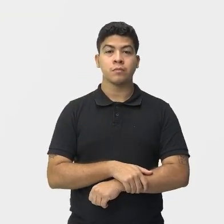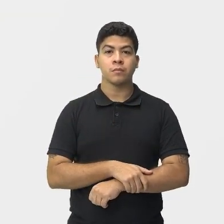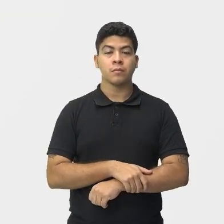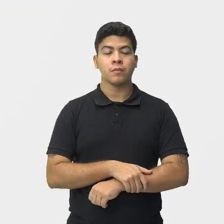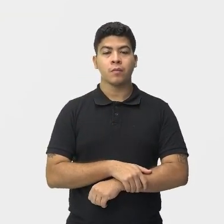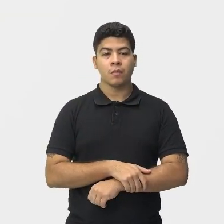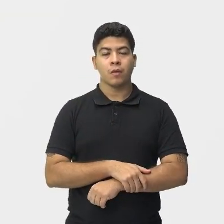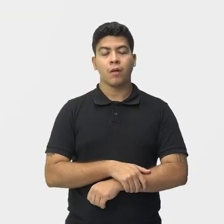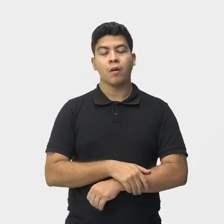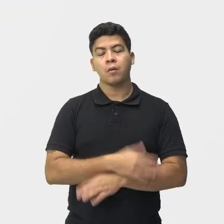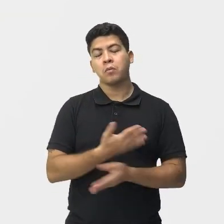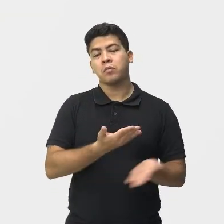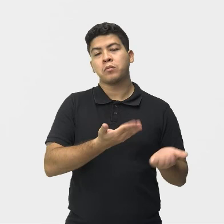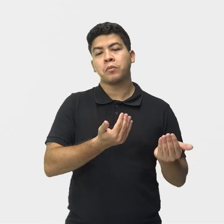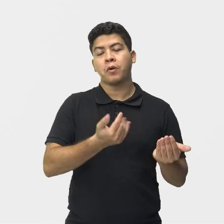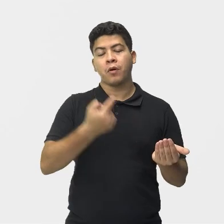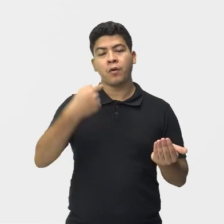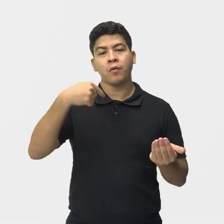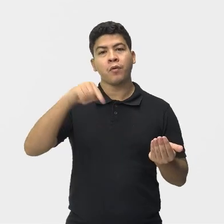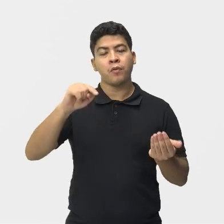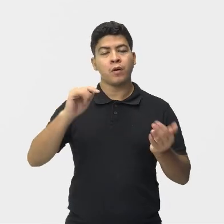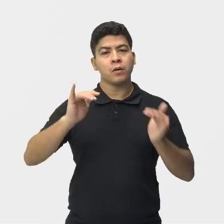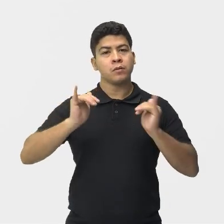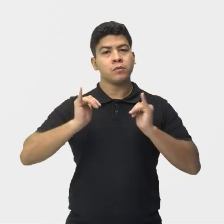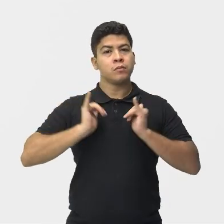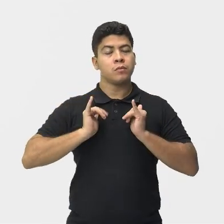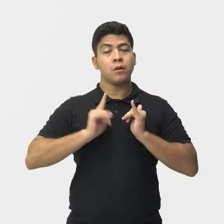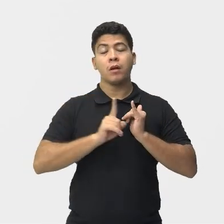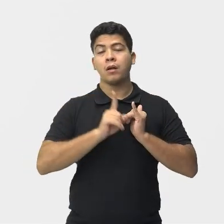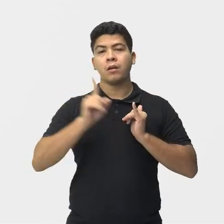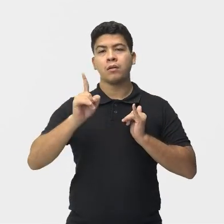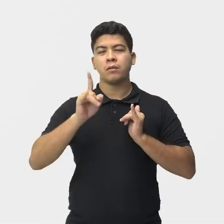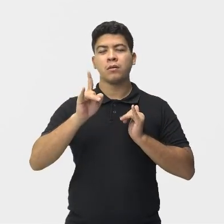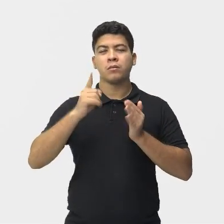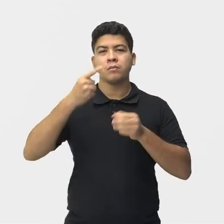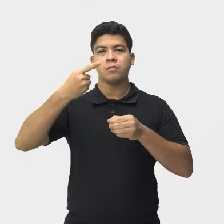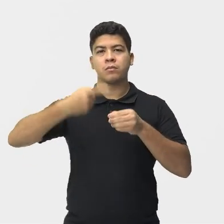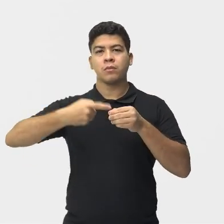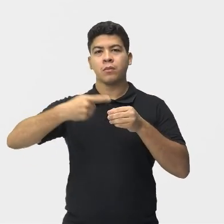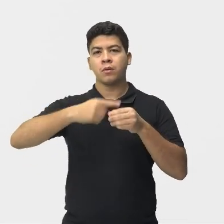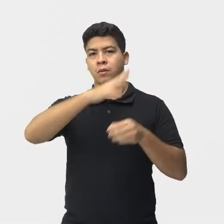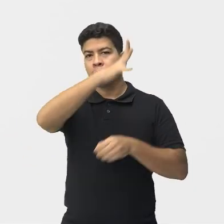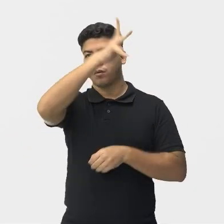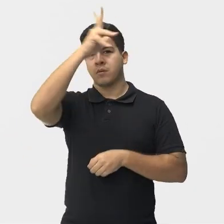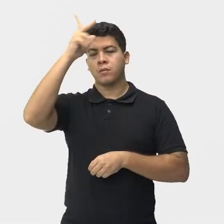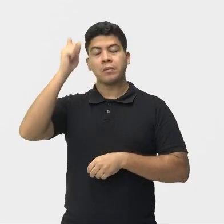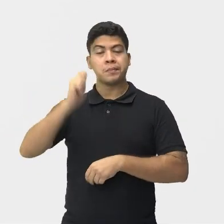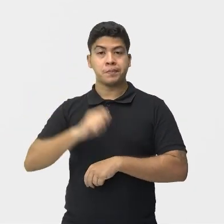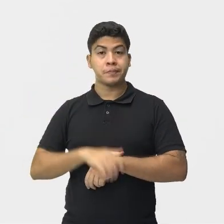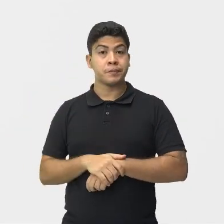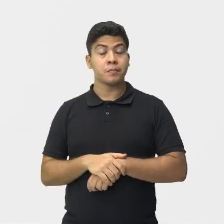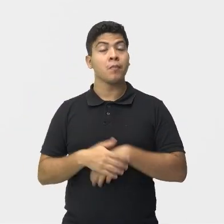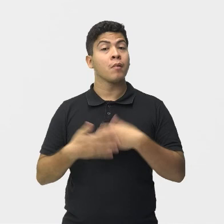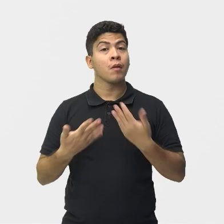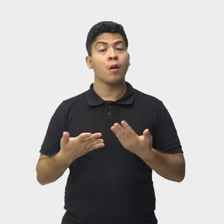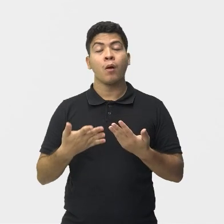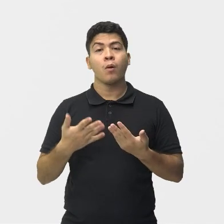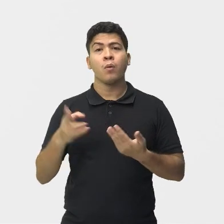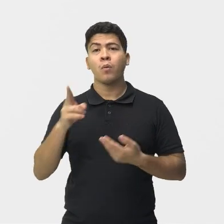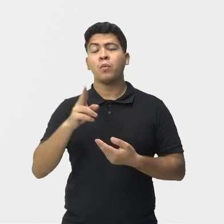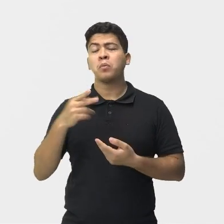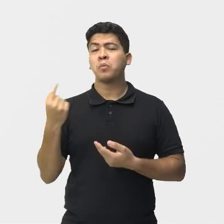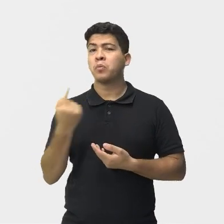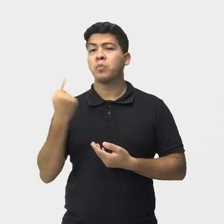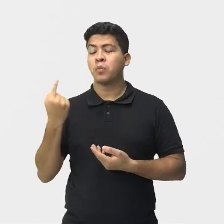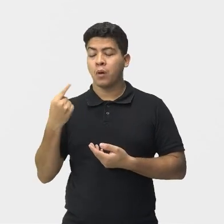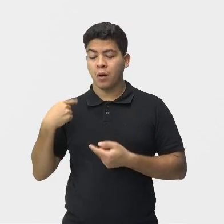Uma jovem vai passar as férias em uma cidade do estado do Amazonas. Para chegar nesse lugar, a única forma que ela deve